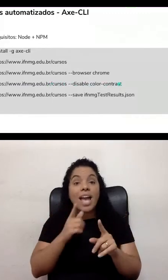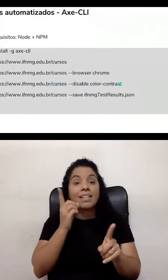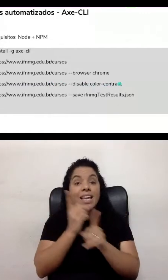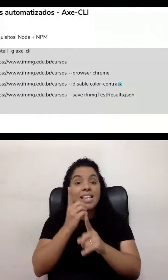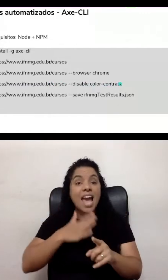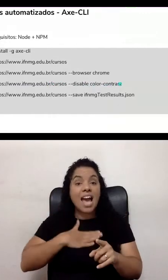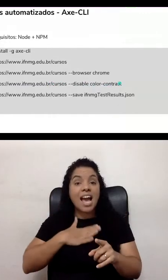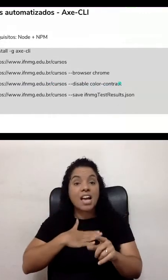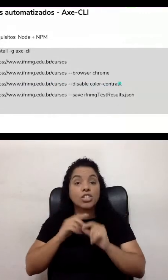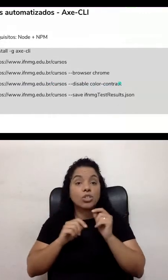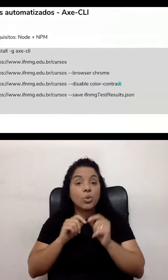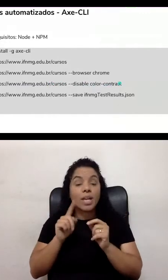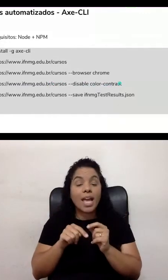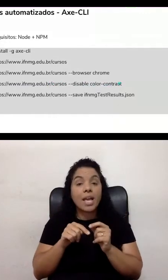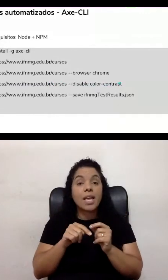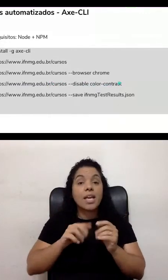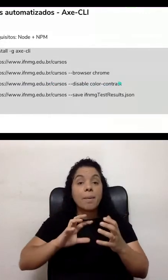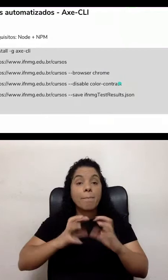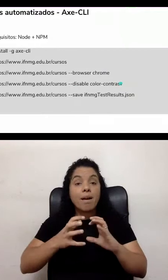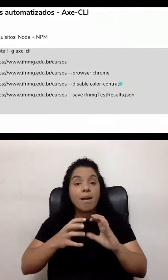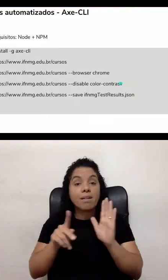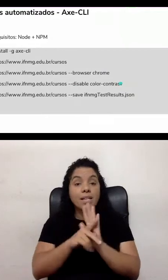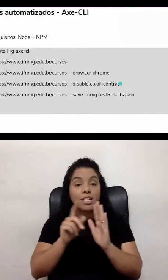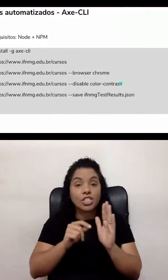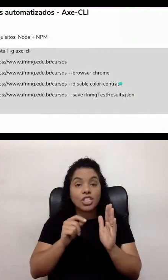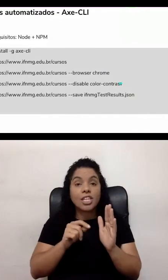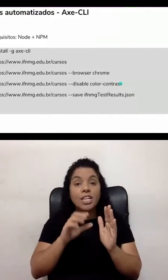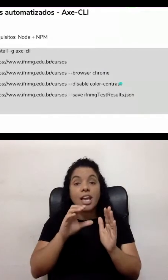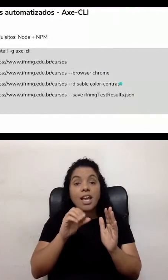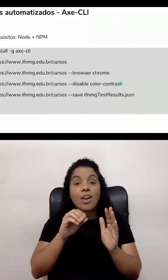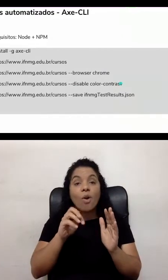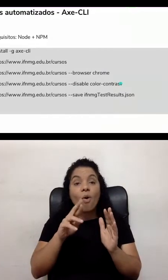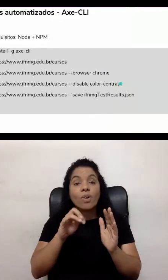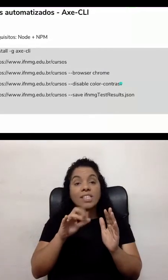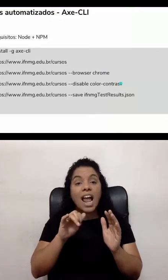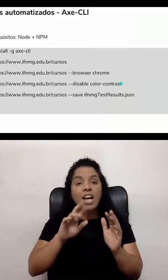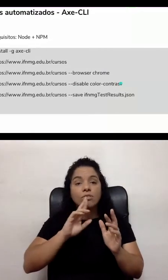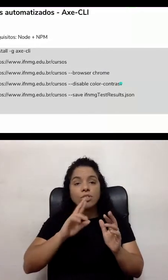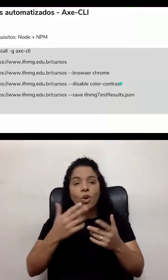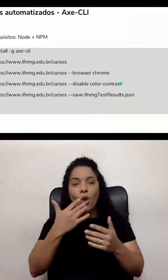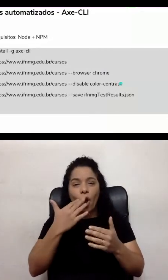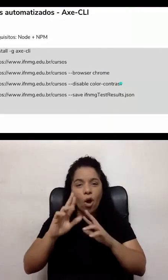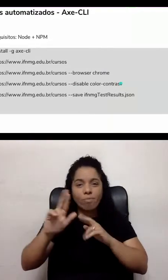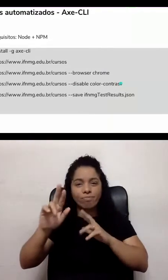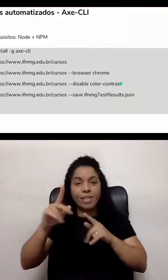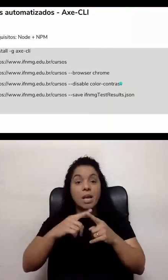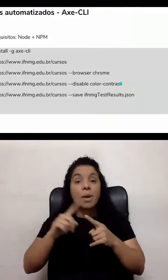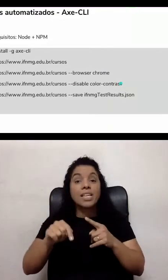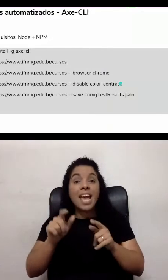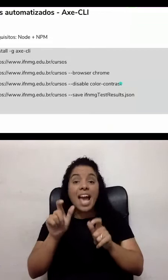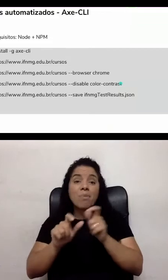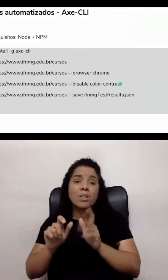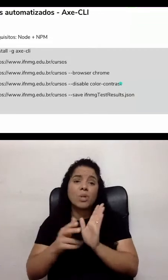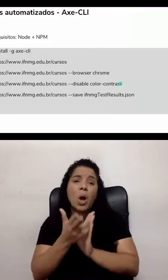mim os bugs de contraste. Por quê? Porque o pessoal de design ainda está